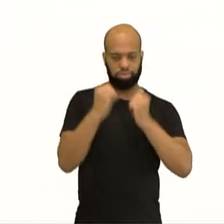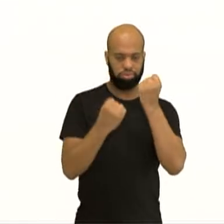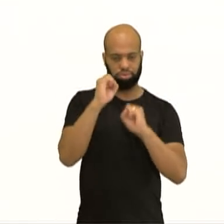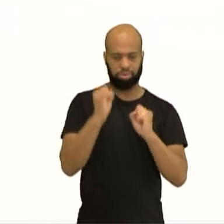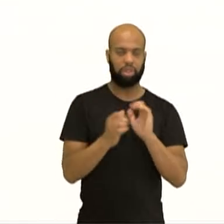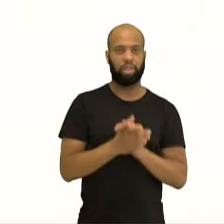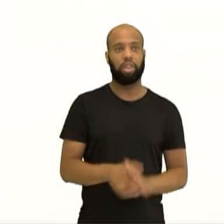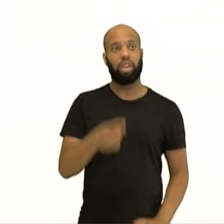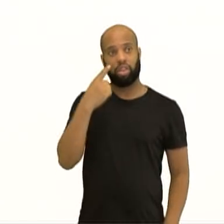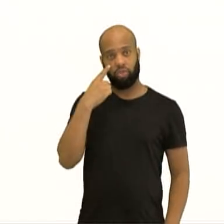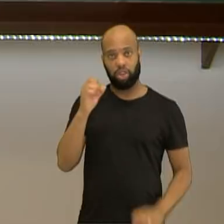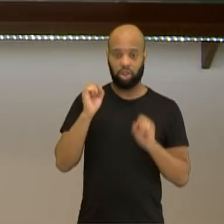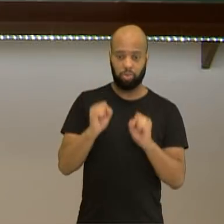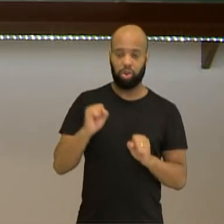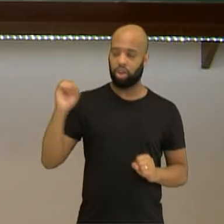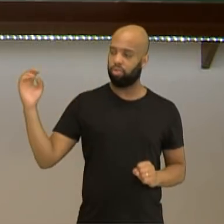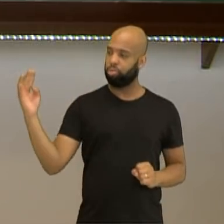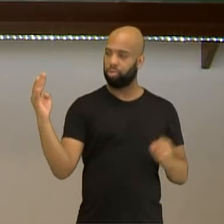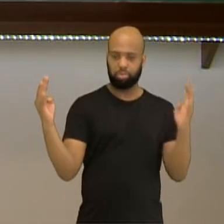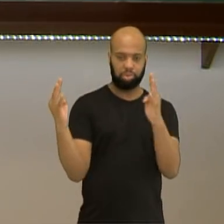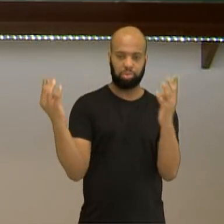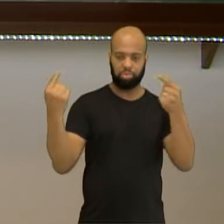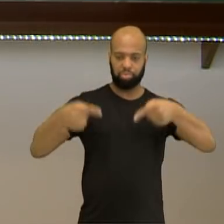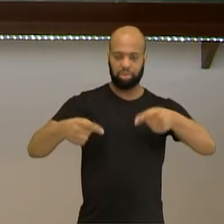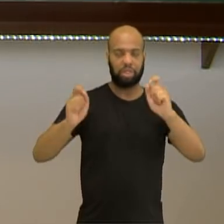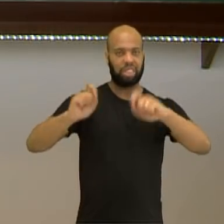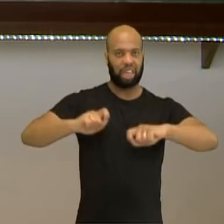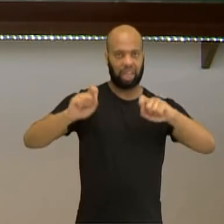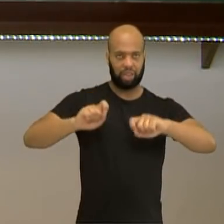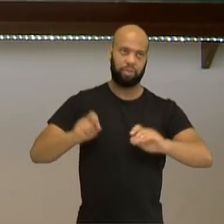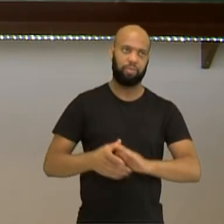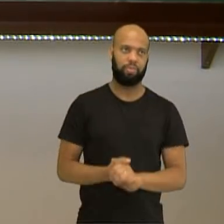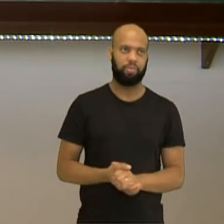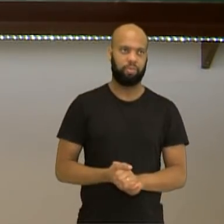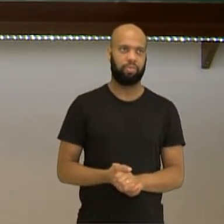eles podem até colocar 4 pessoas dentro da quadra.